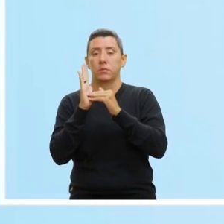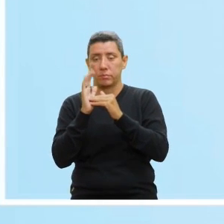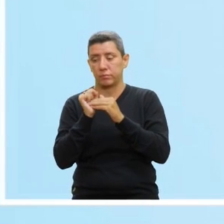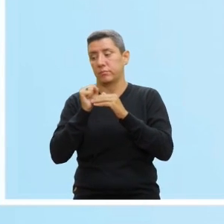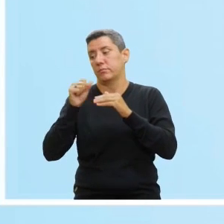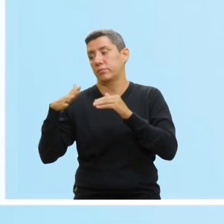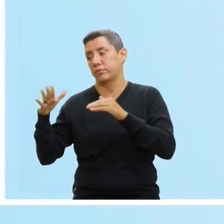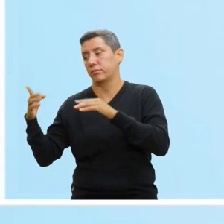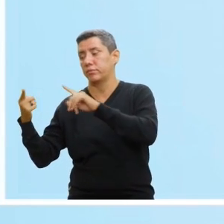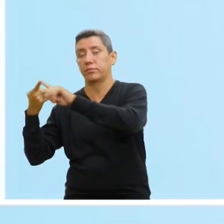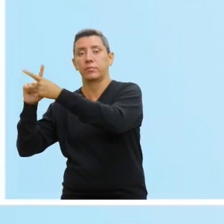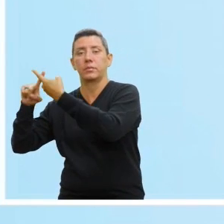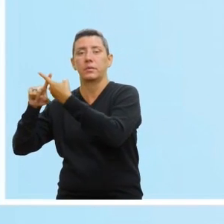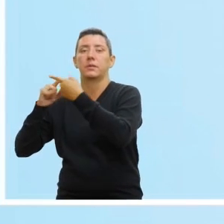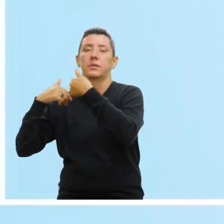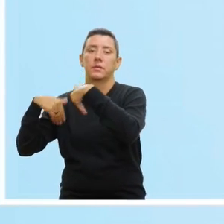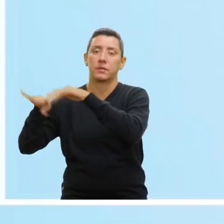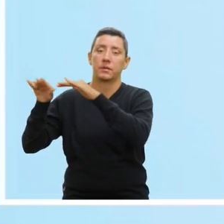vem para o lado de cá.